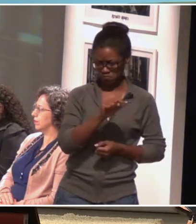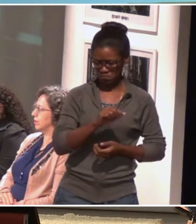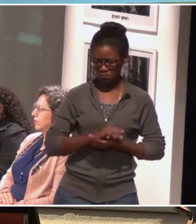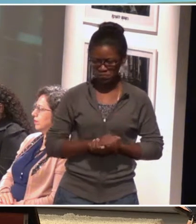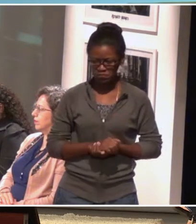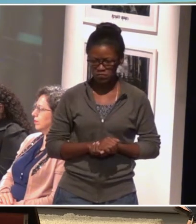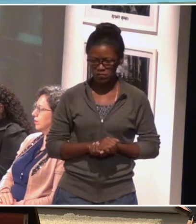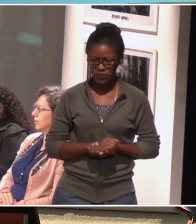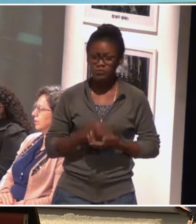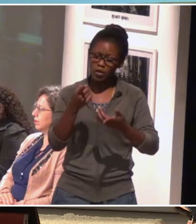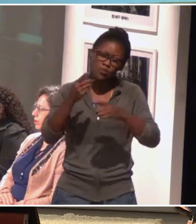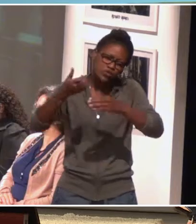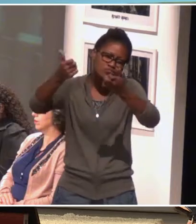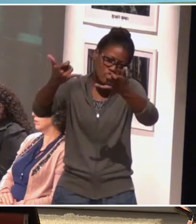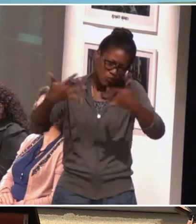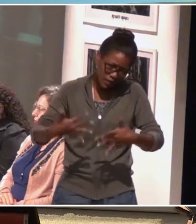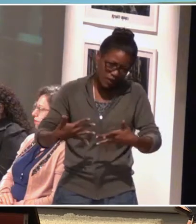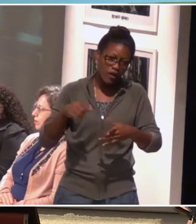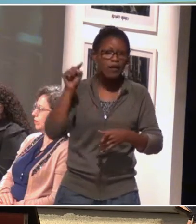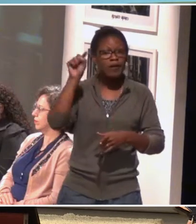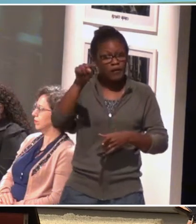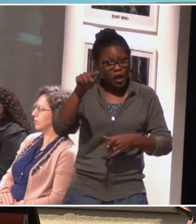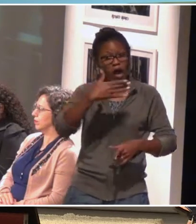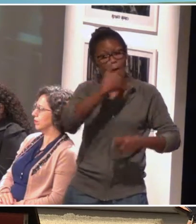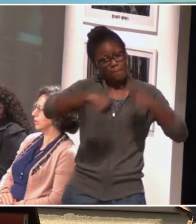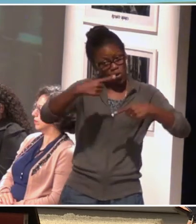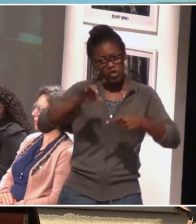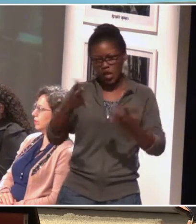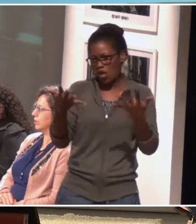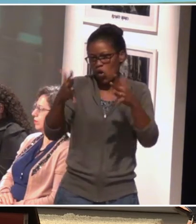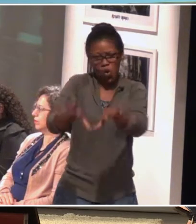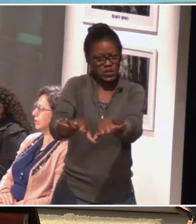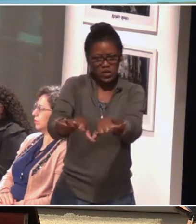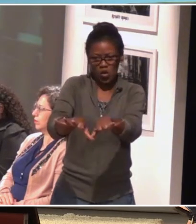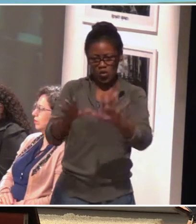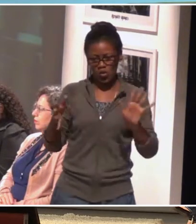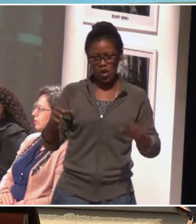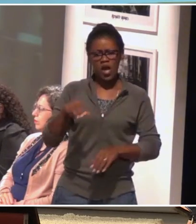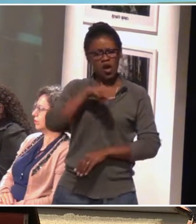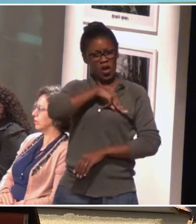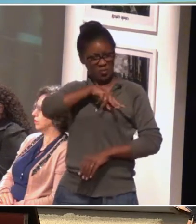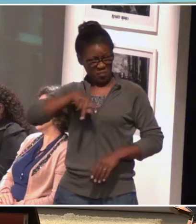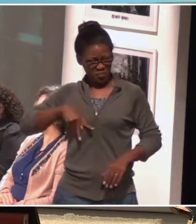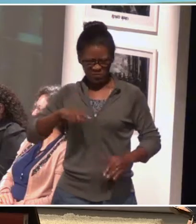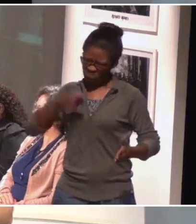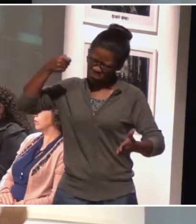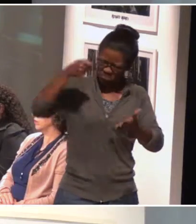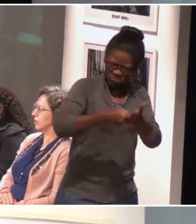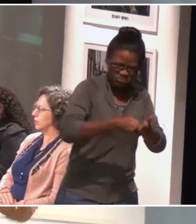Porque, como eu falei, a nossa política é a inclusão total. E aí o Ministério Público foi em cima mesmo do Estado.